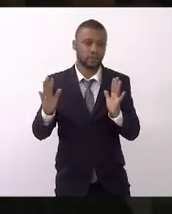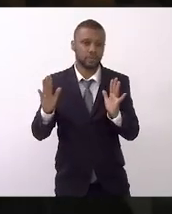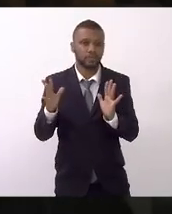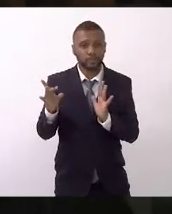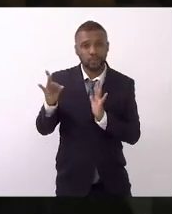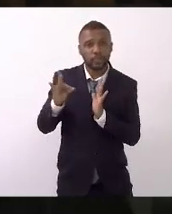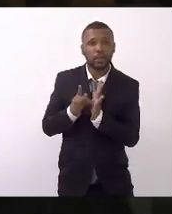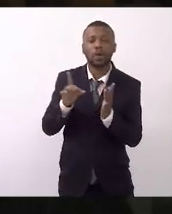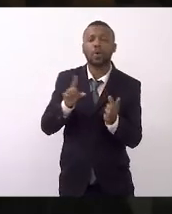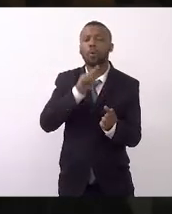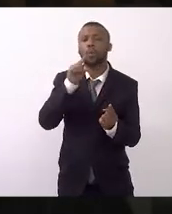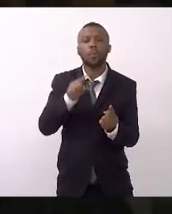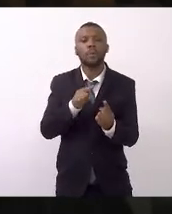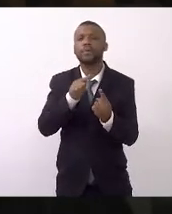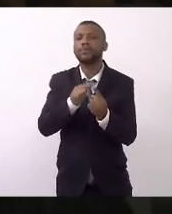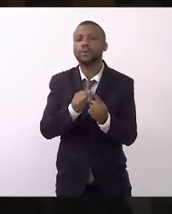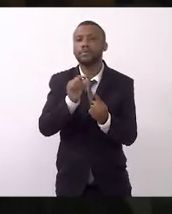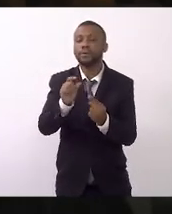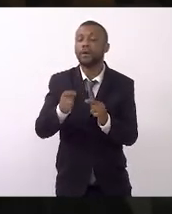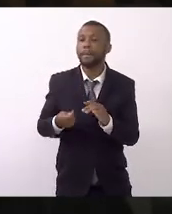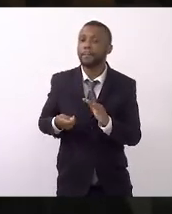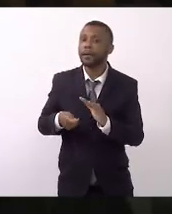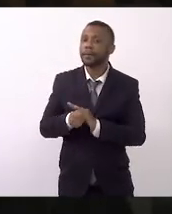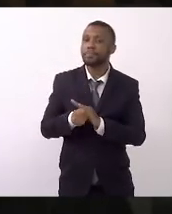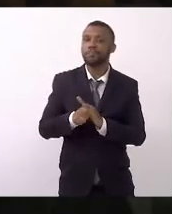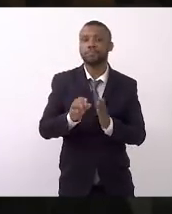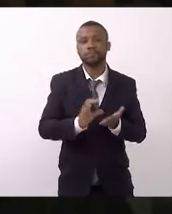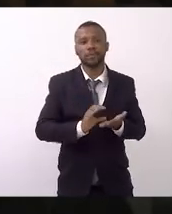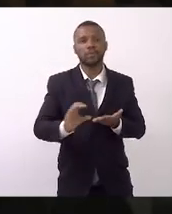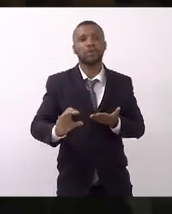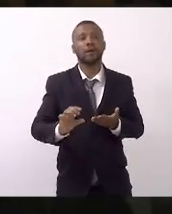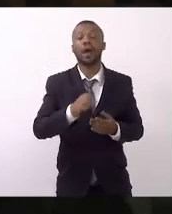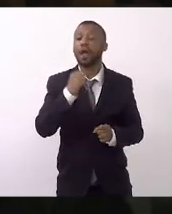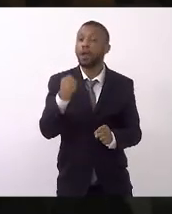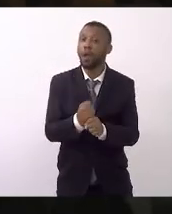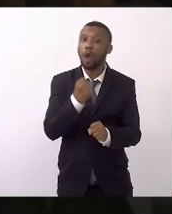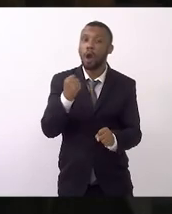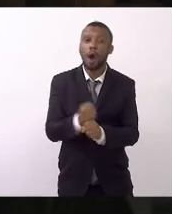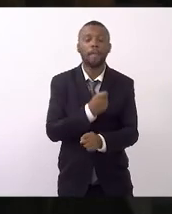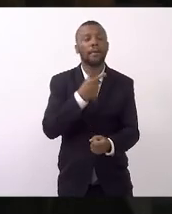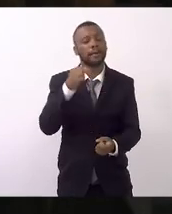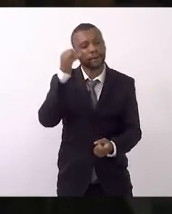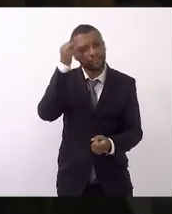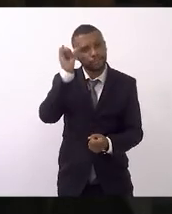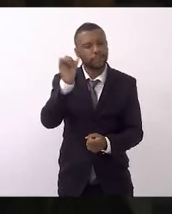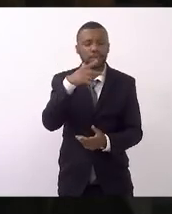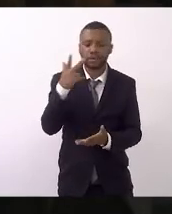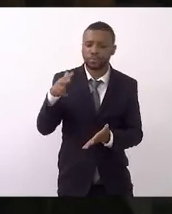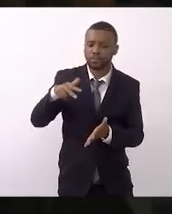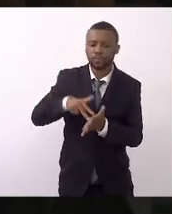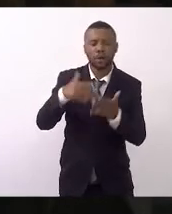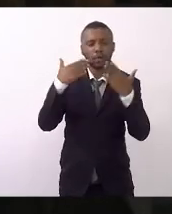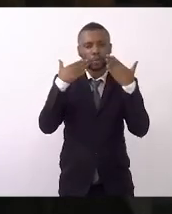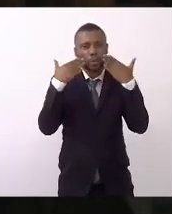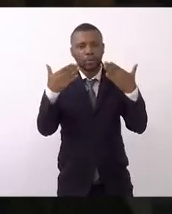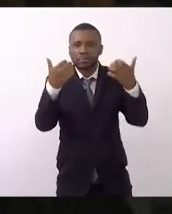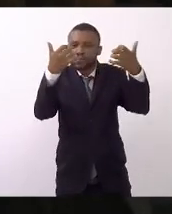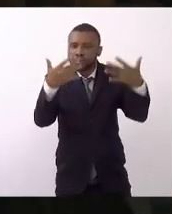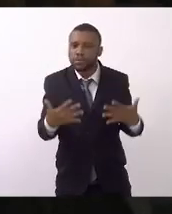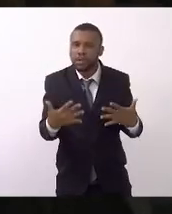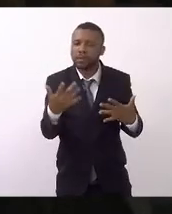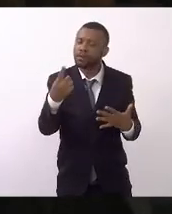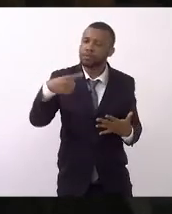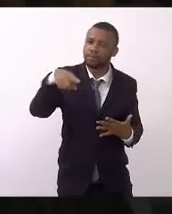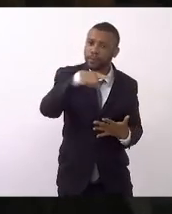exatamente para investir em obras preventivas. Então, estou trazendo isso à tona, porque se a gente